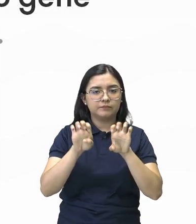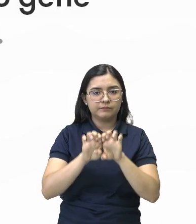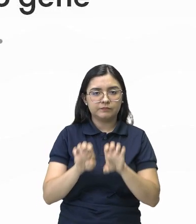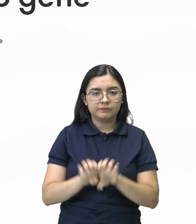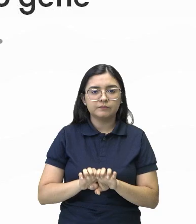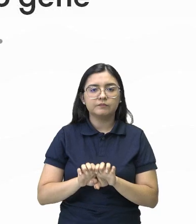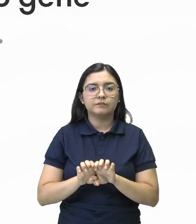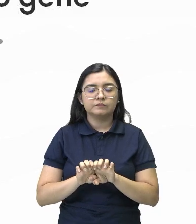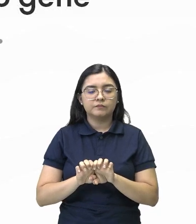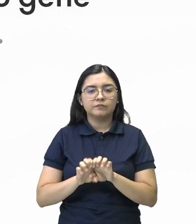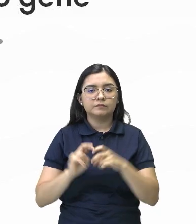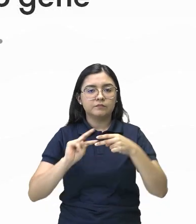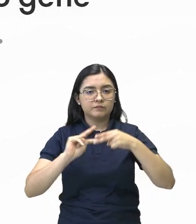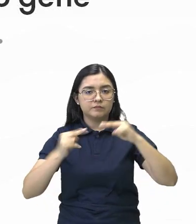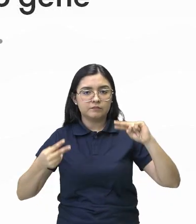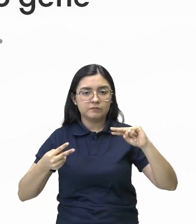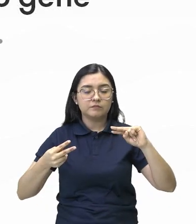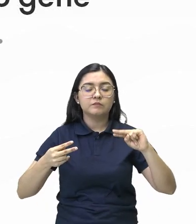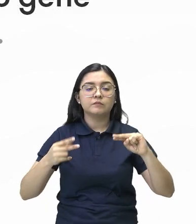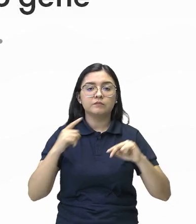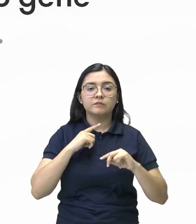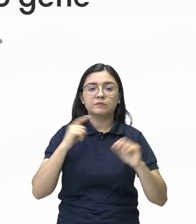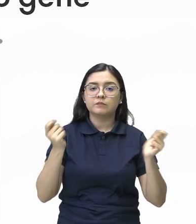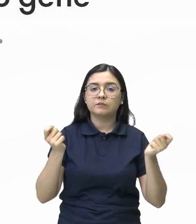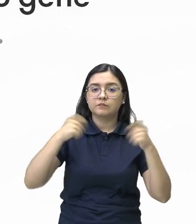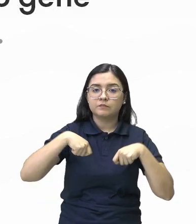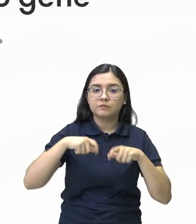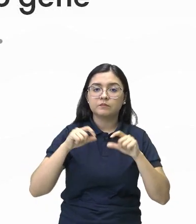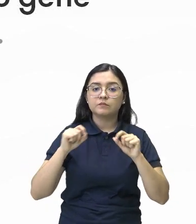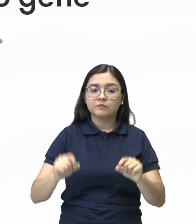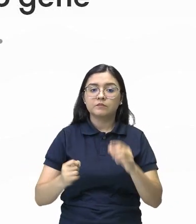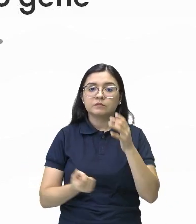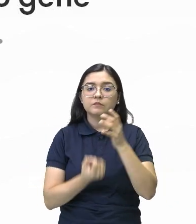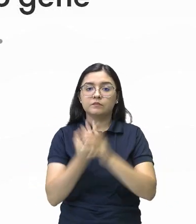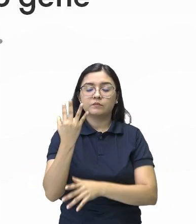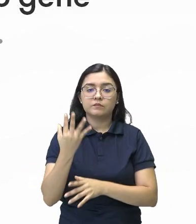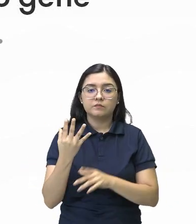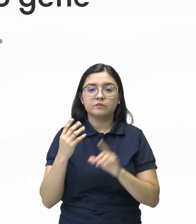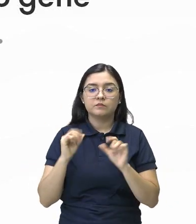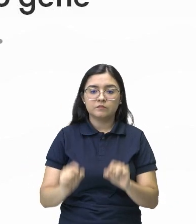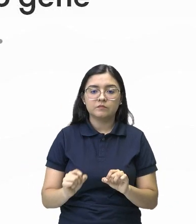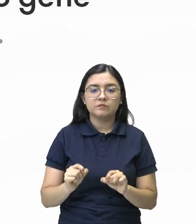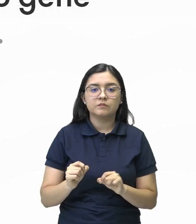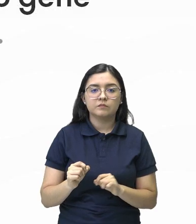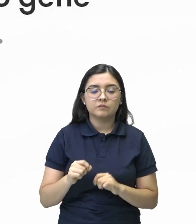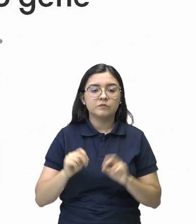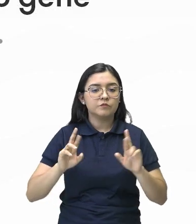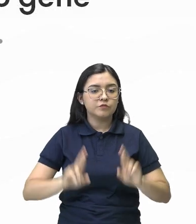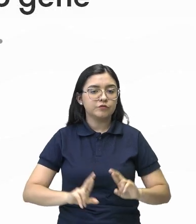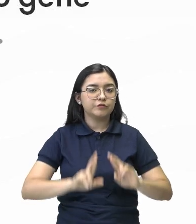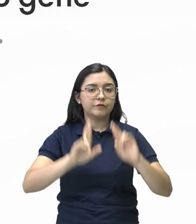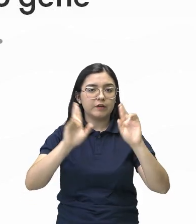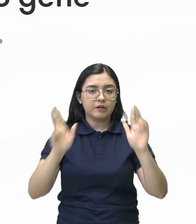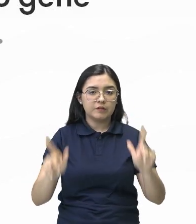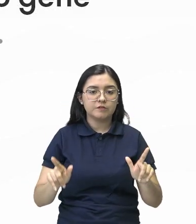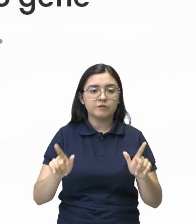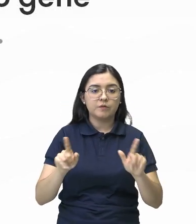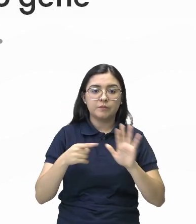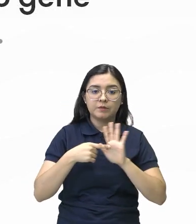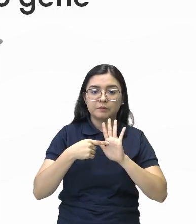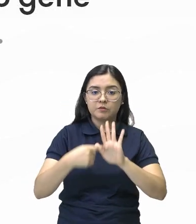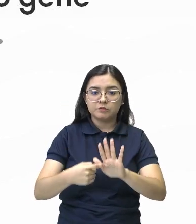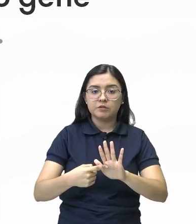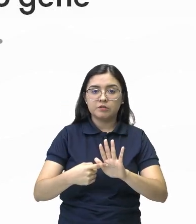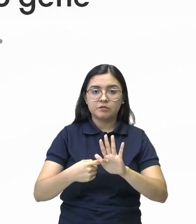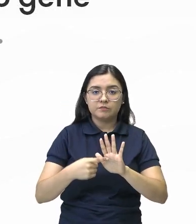dos genes reguladores vai tornar possível a formação de indivíduos totalmente diferentes, como está sendo